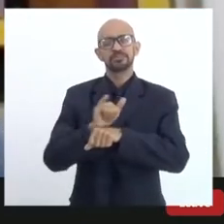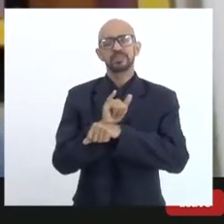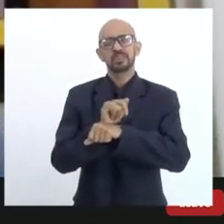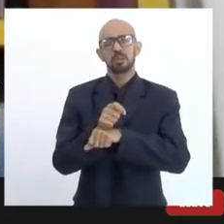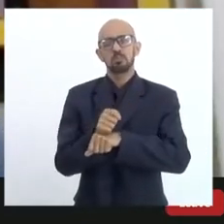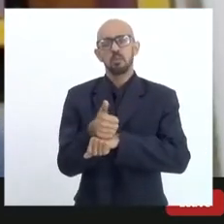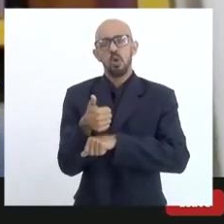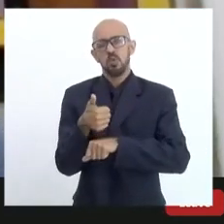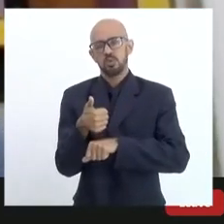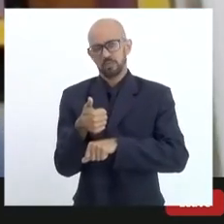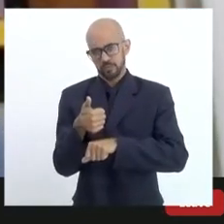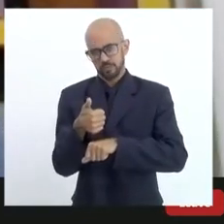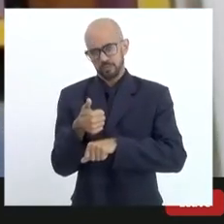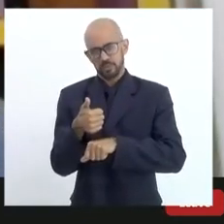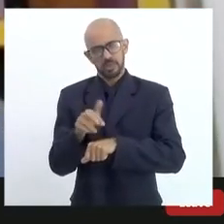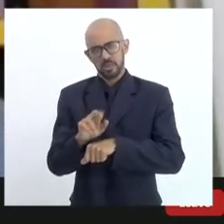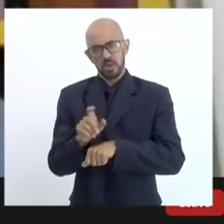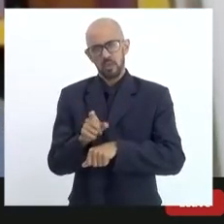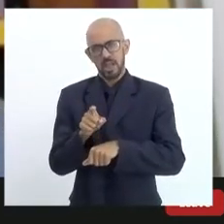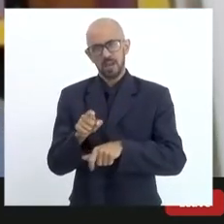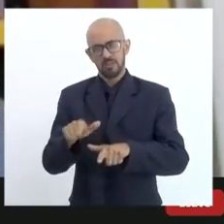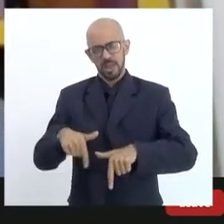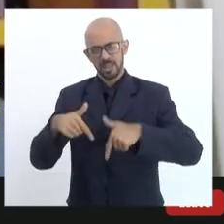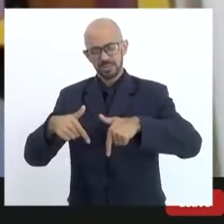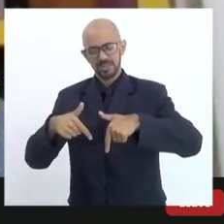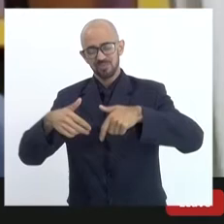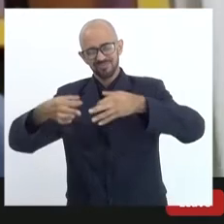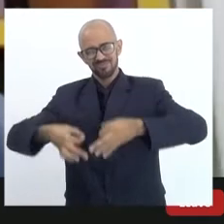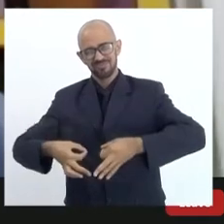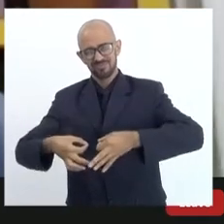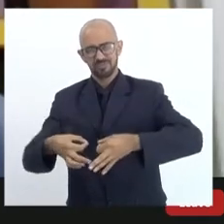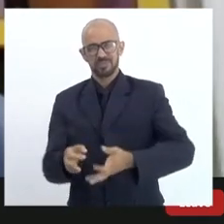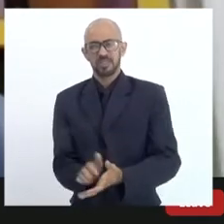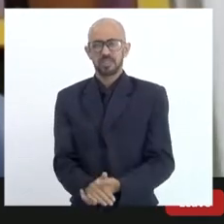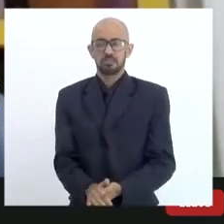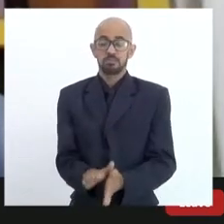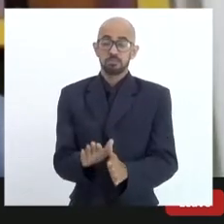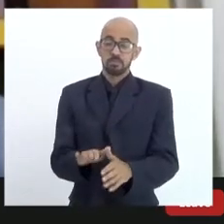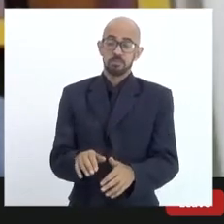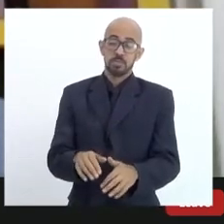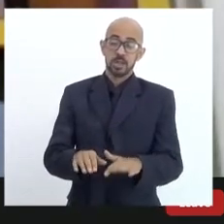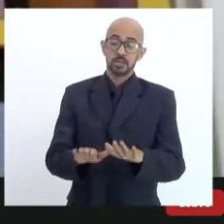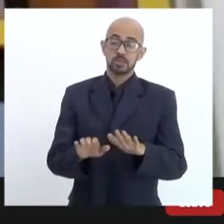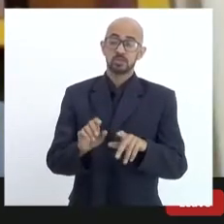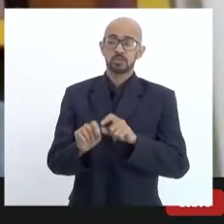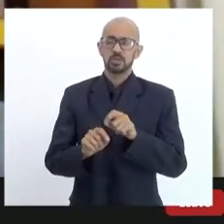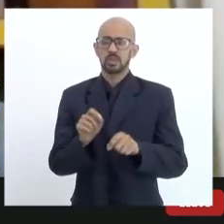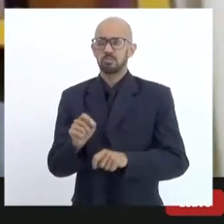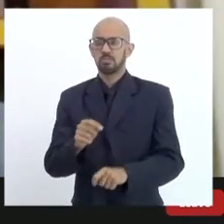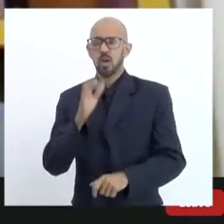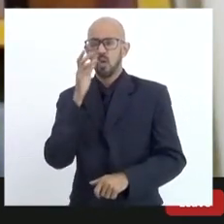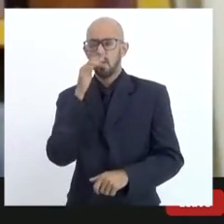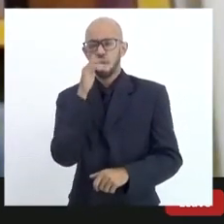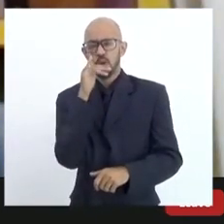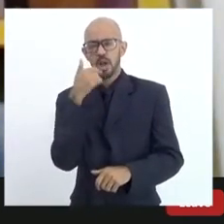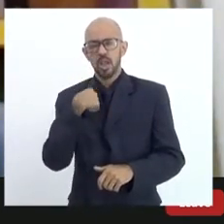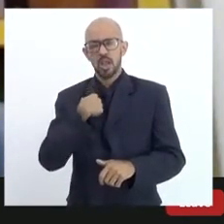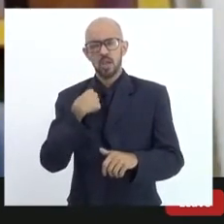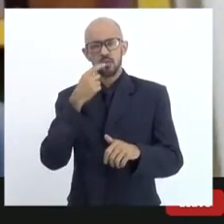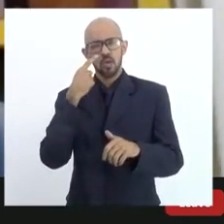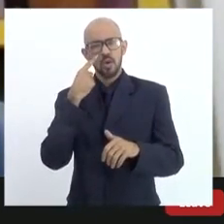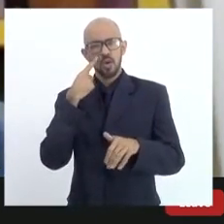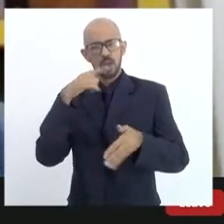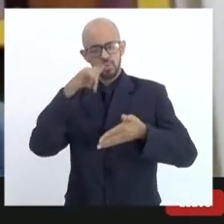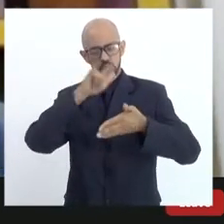lá e não é mais efetivamente. Para minha curiosidade, eu fui pegar as atas do